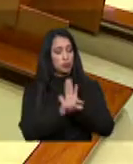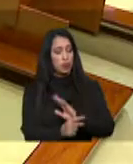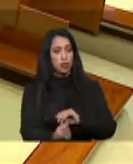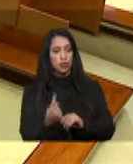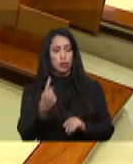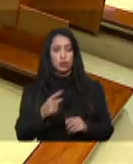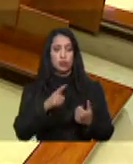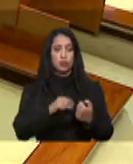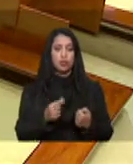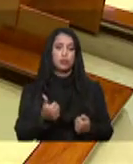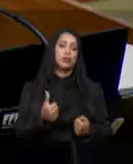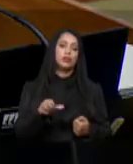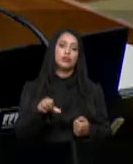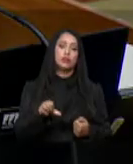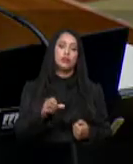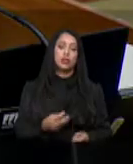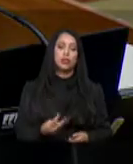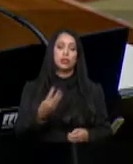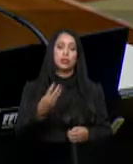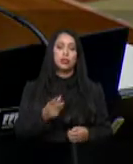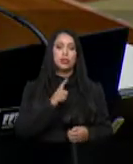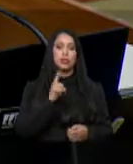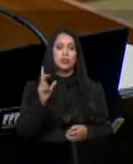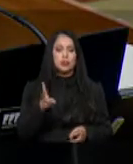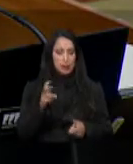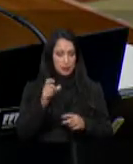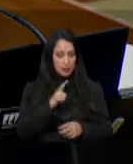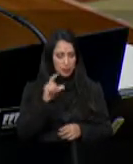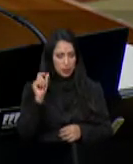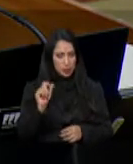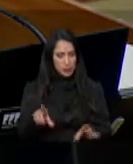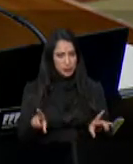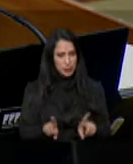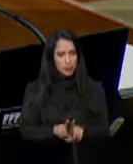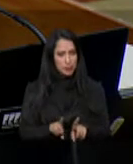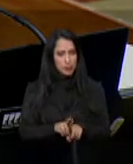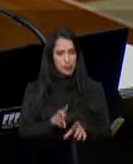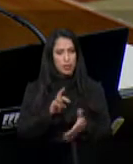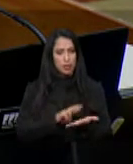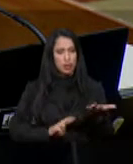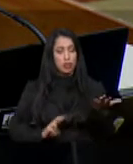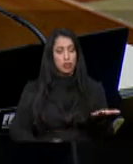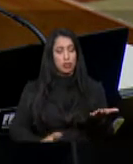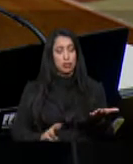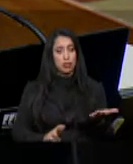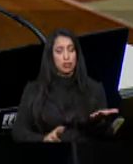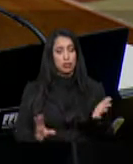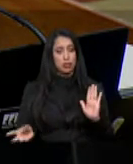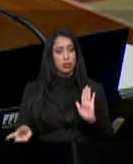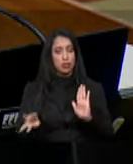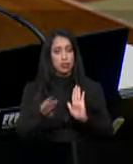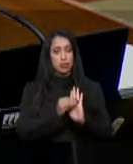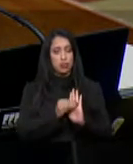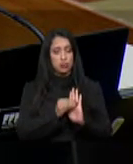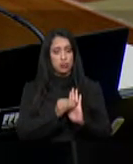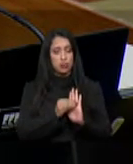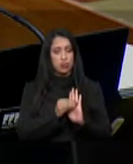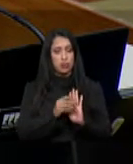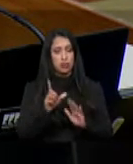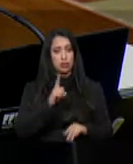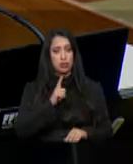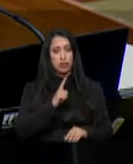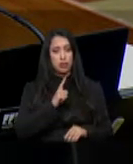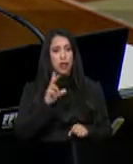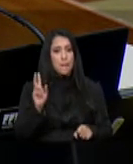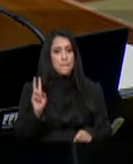artigo 193, me parece que aqui também, como a eminente relatora bem colocou, se aplica o princípio